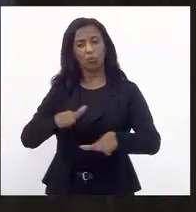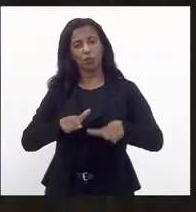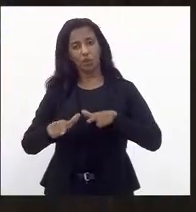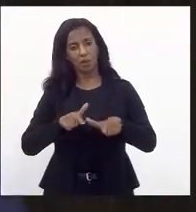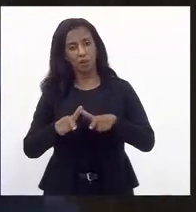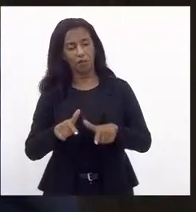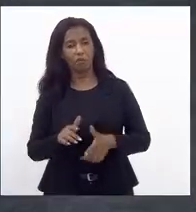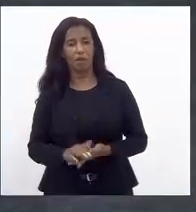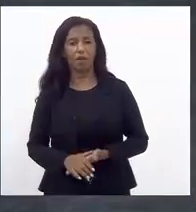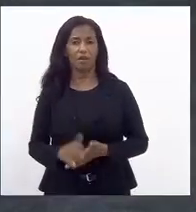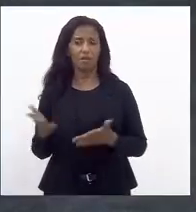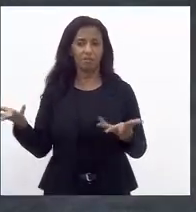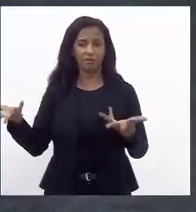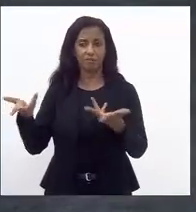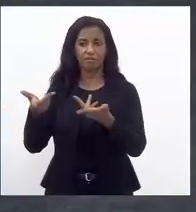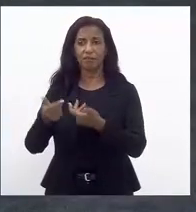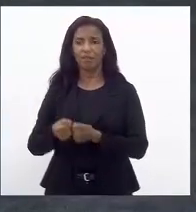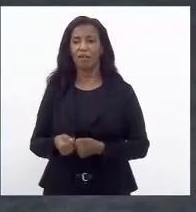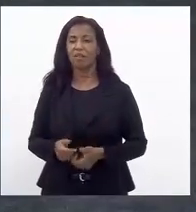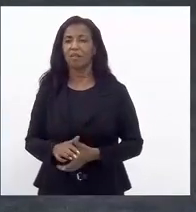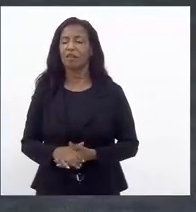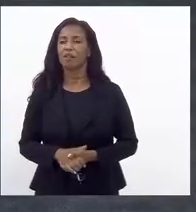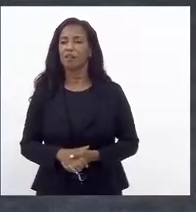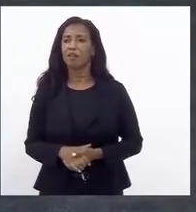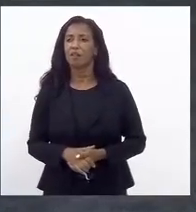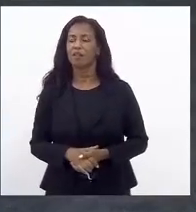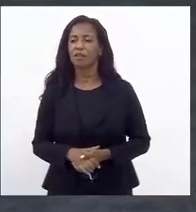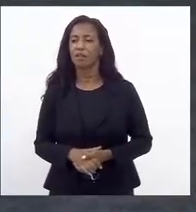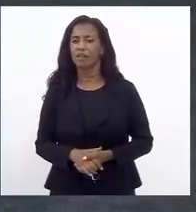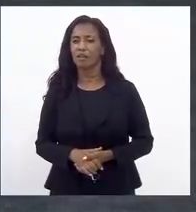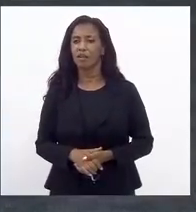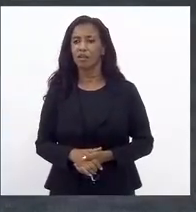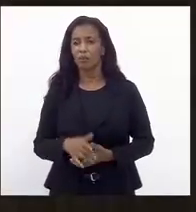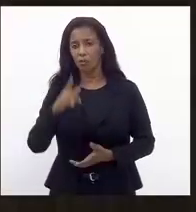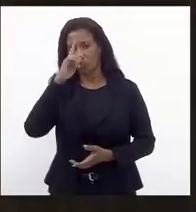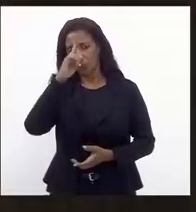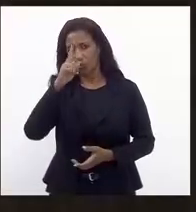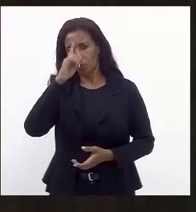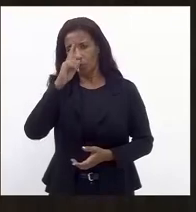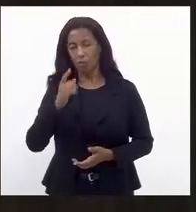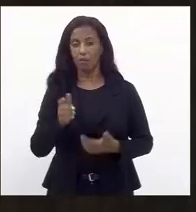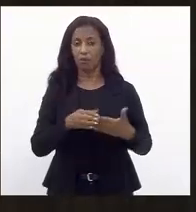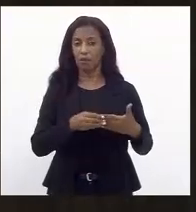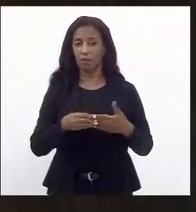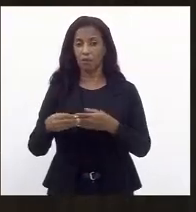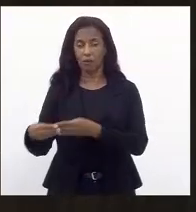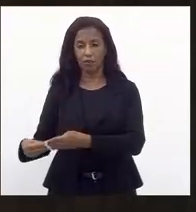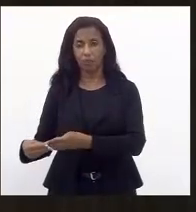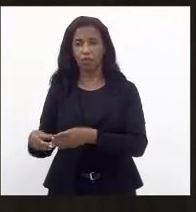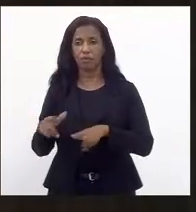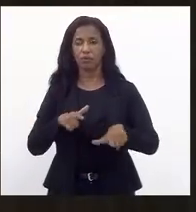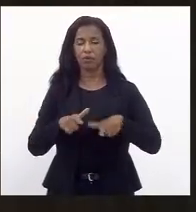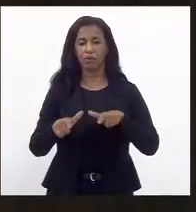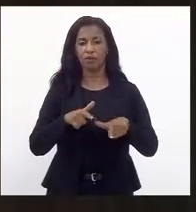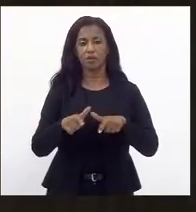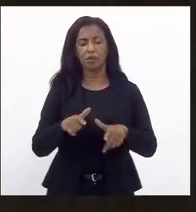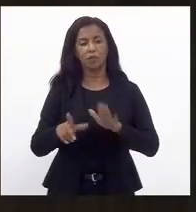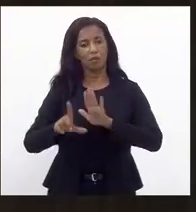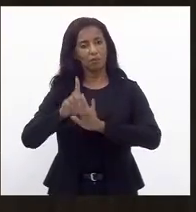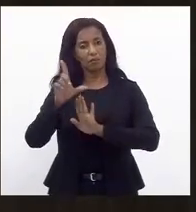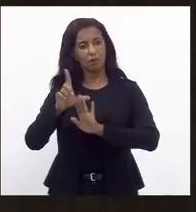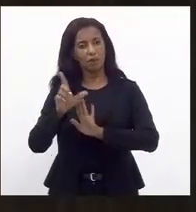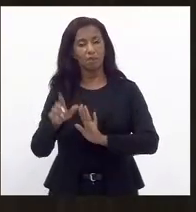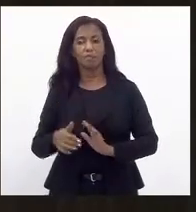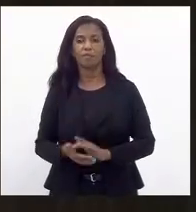trabalho a excelência é do comando da condução desse trabalho legislativo